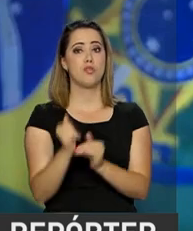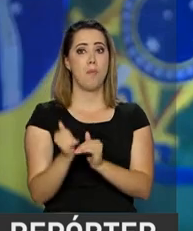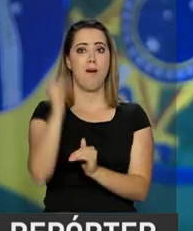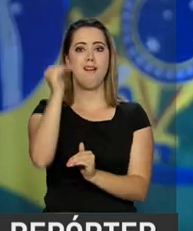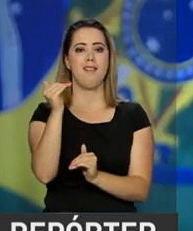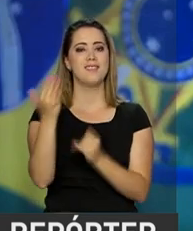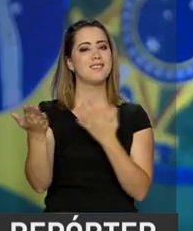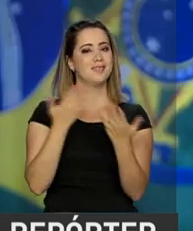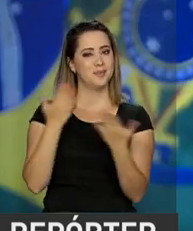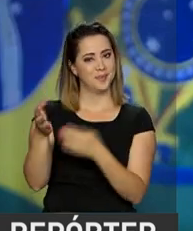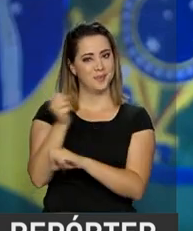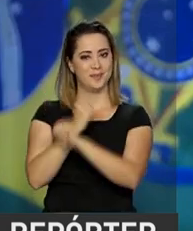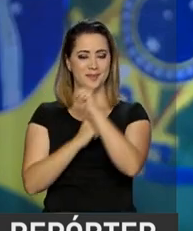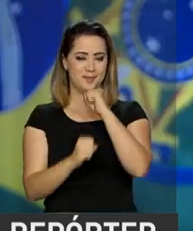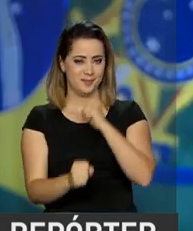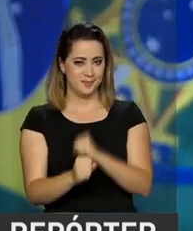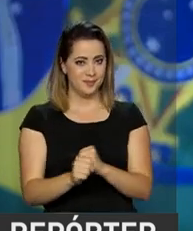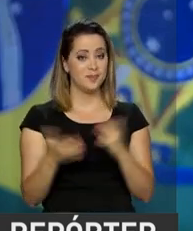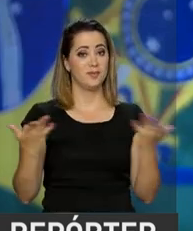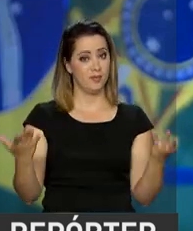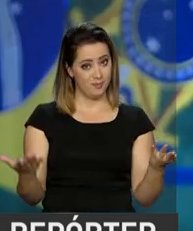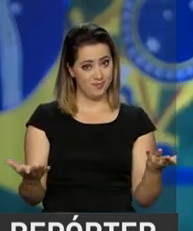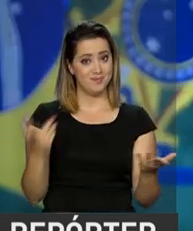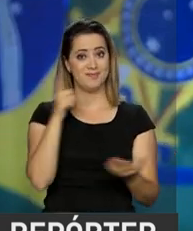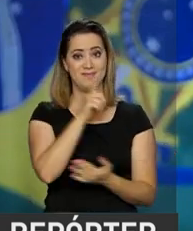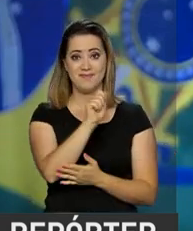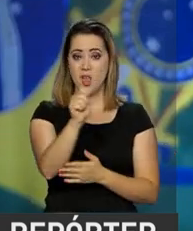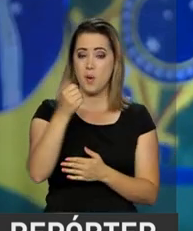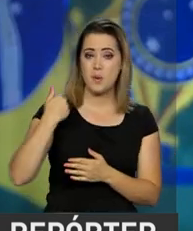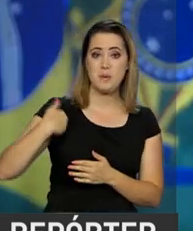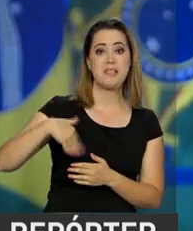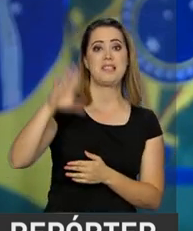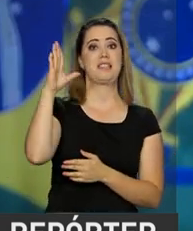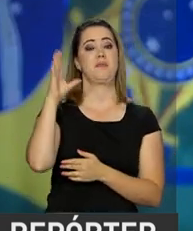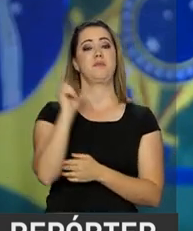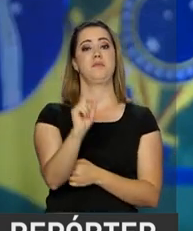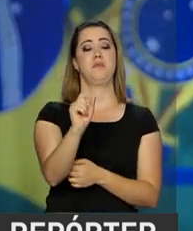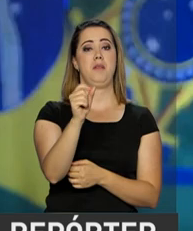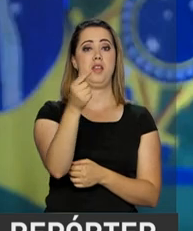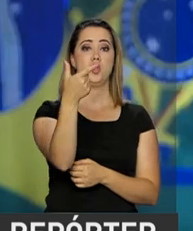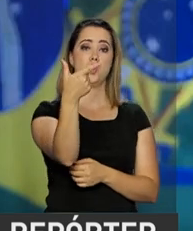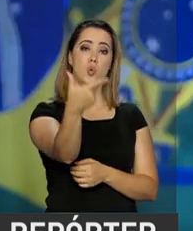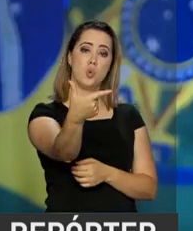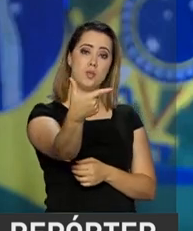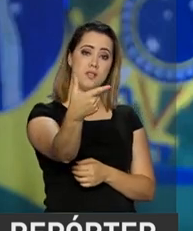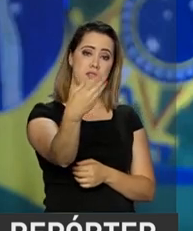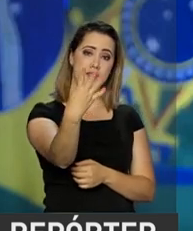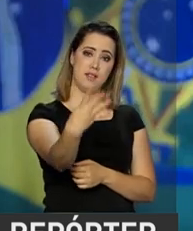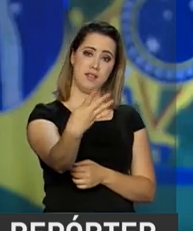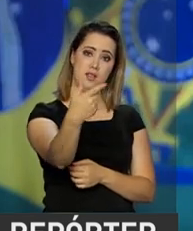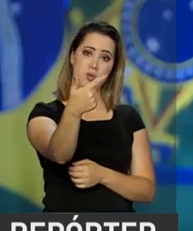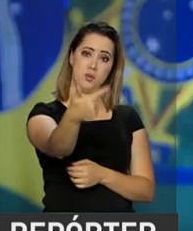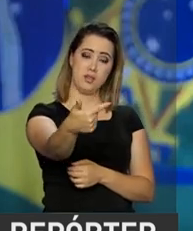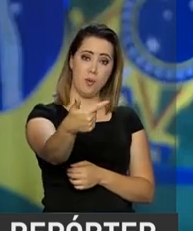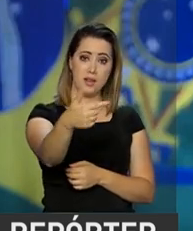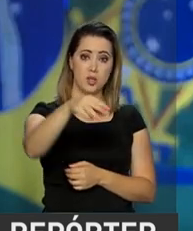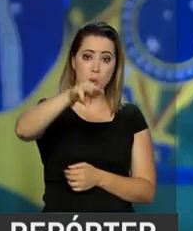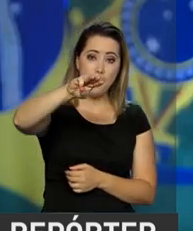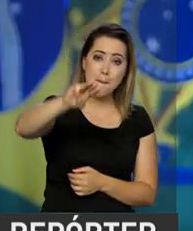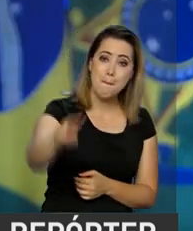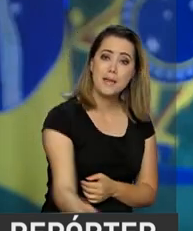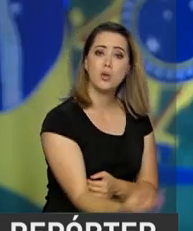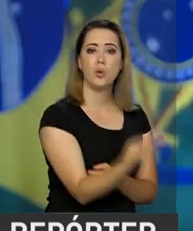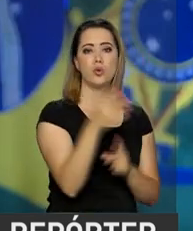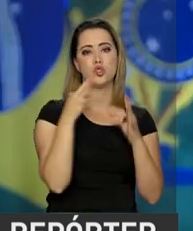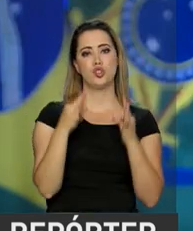que em 2016 chegaremos a inacreditável marca de 242 milhões de toneladas